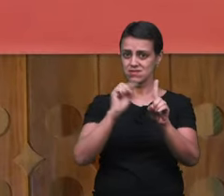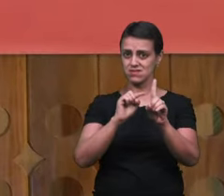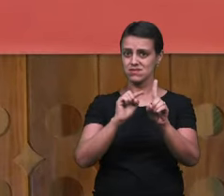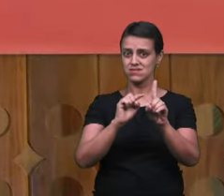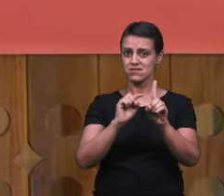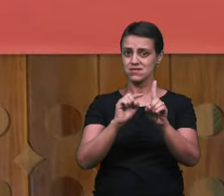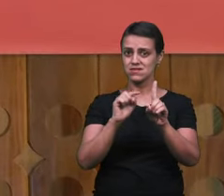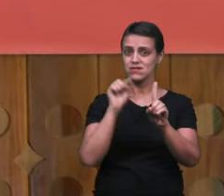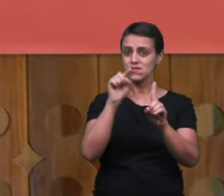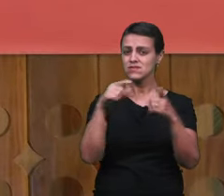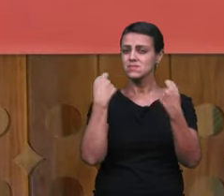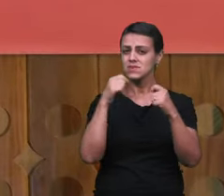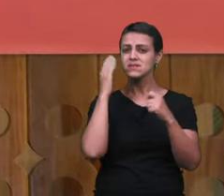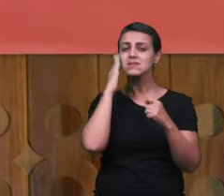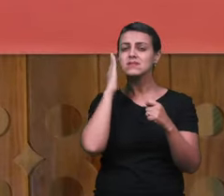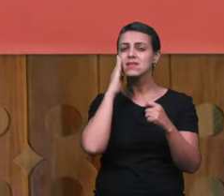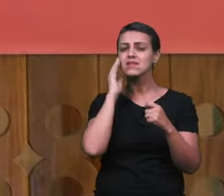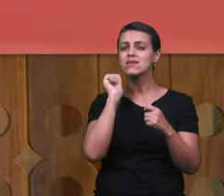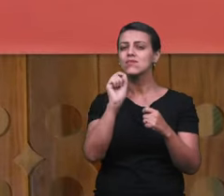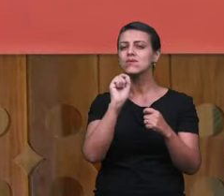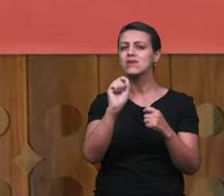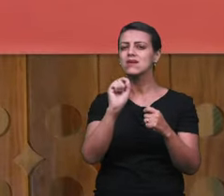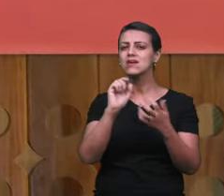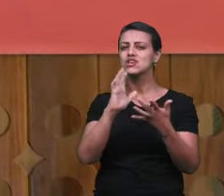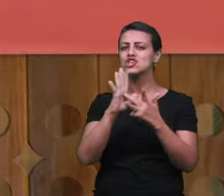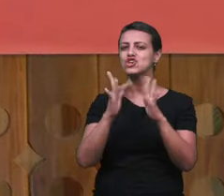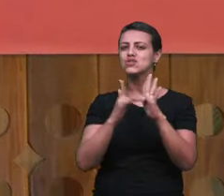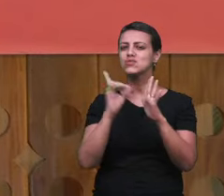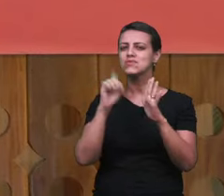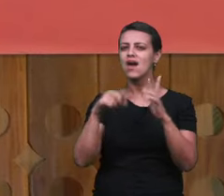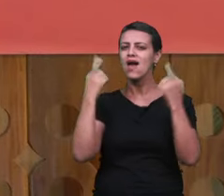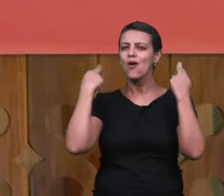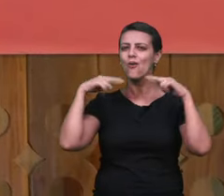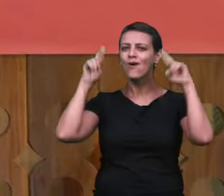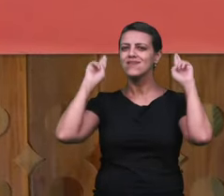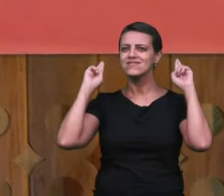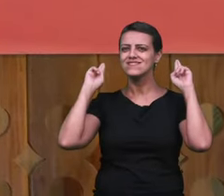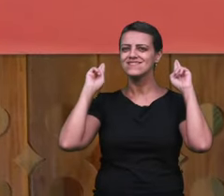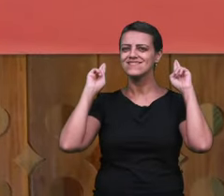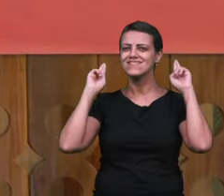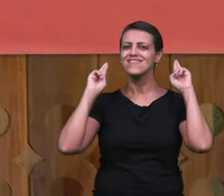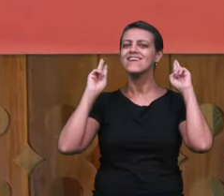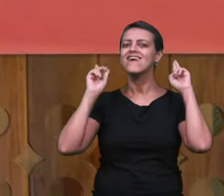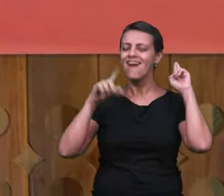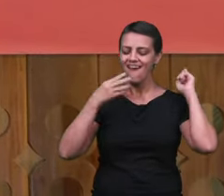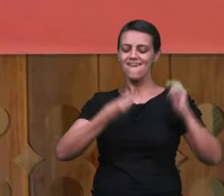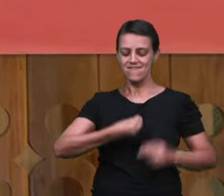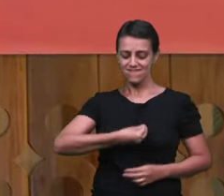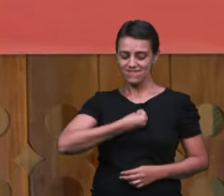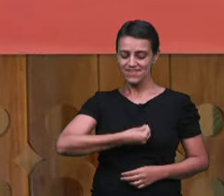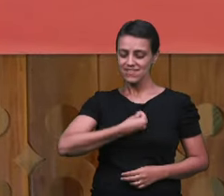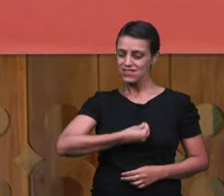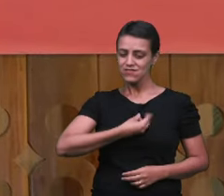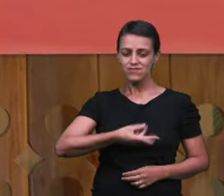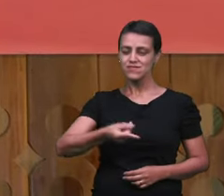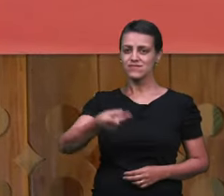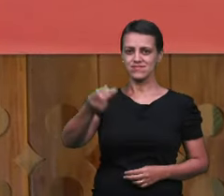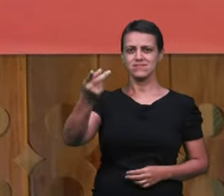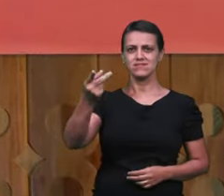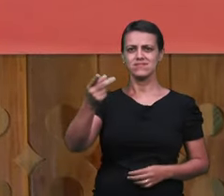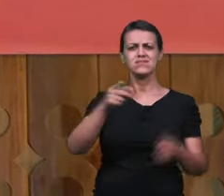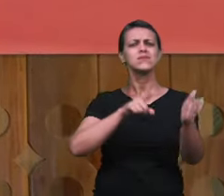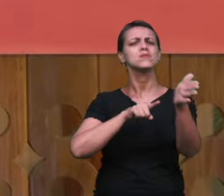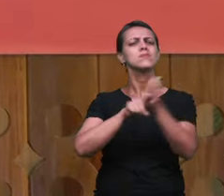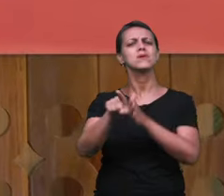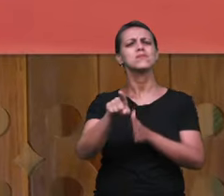o Cordeiro está vivo. Agora vem a pergunta para todo mundo aqui: como é que